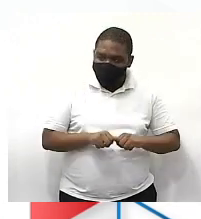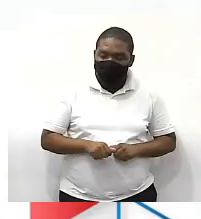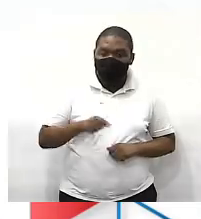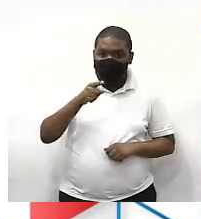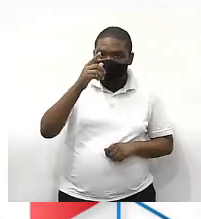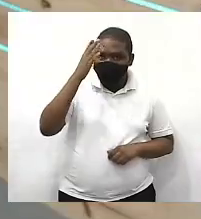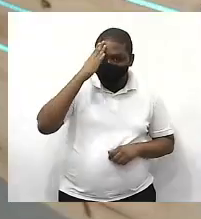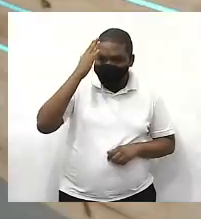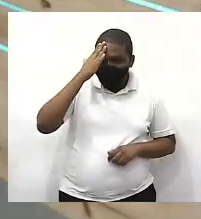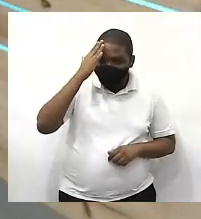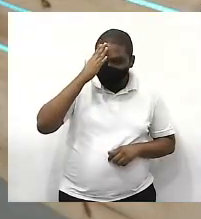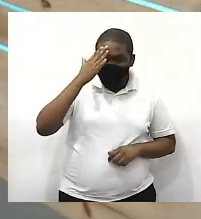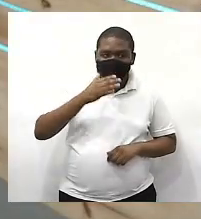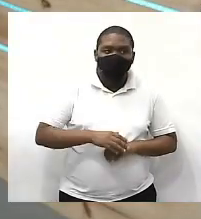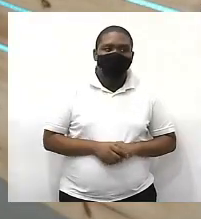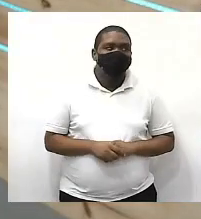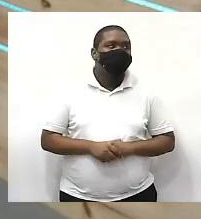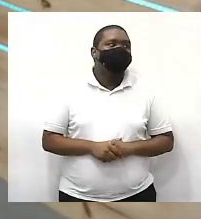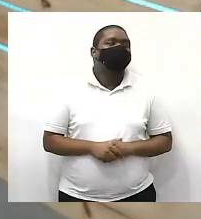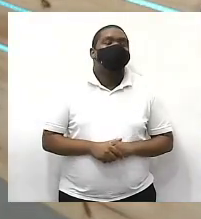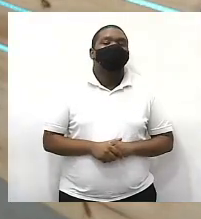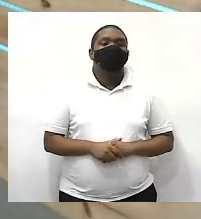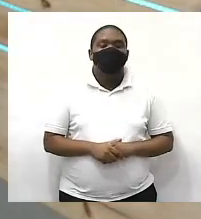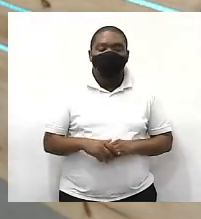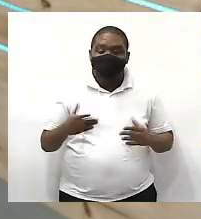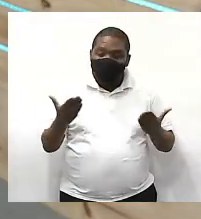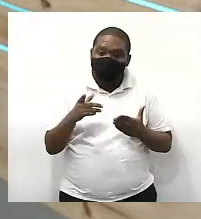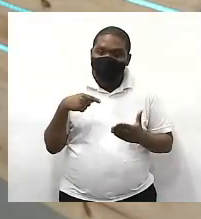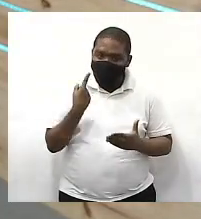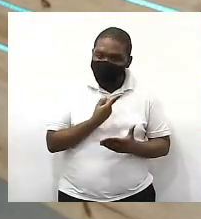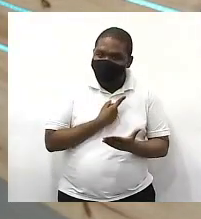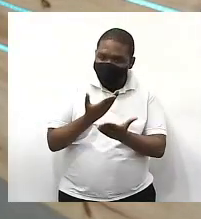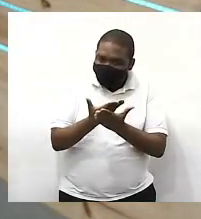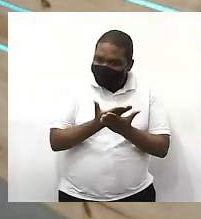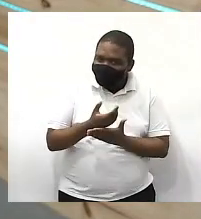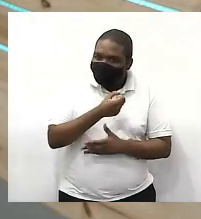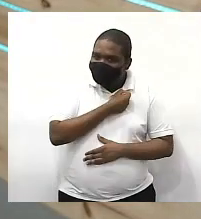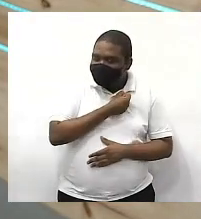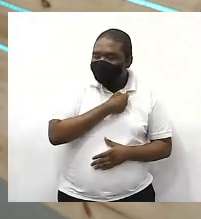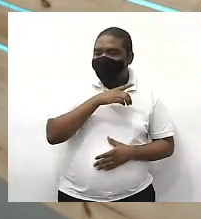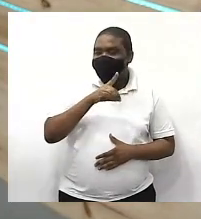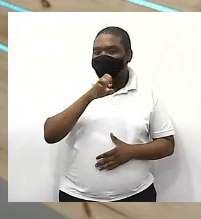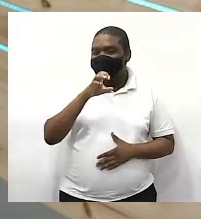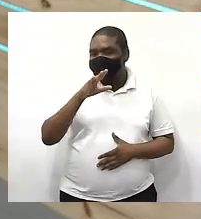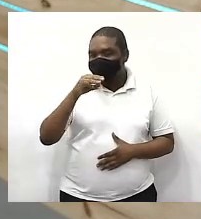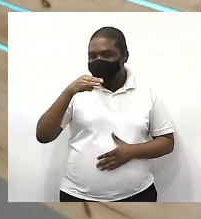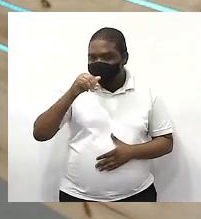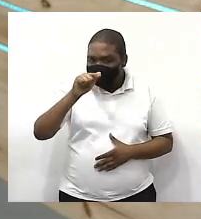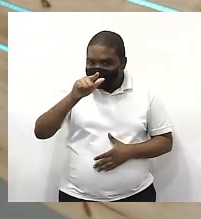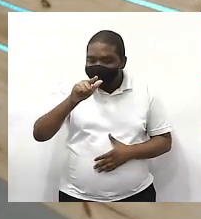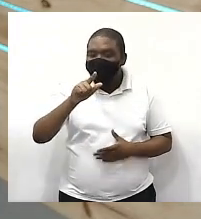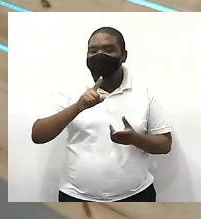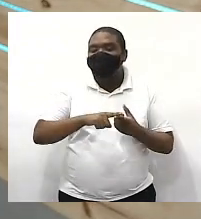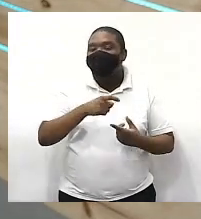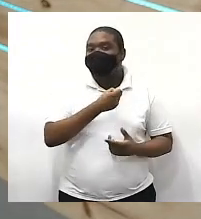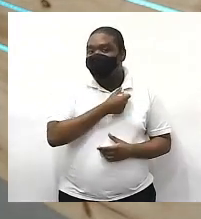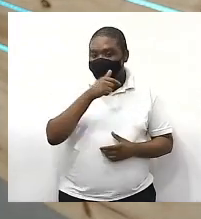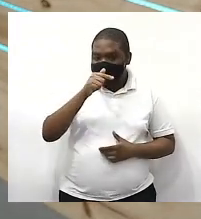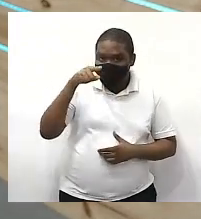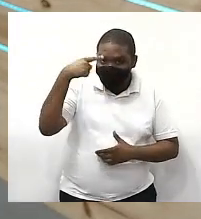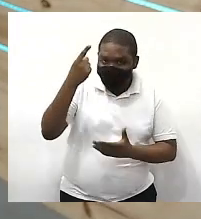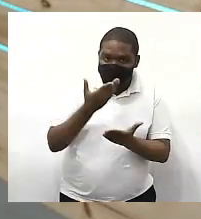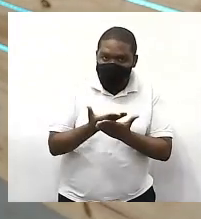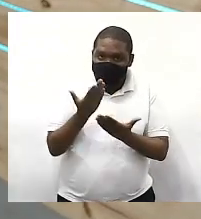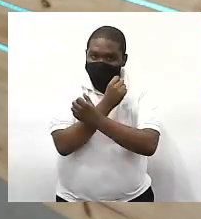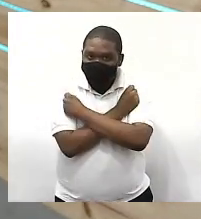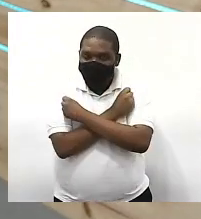para entender? Pessoal, fechamos nossa aula de números decimais, nossa aula de número 7 e até a próxima